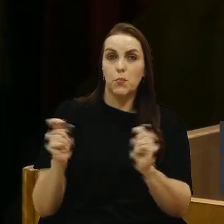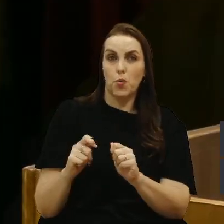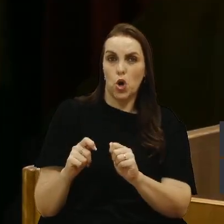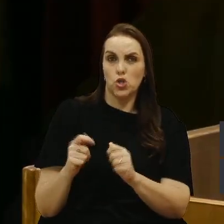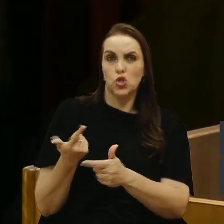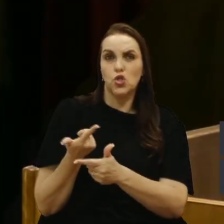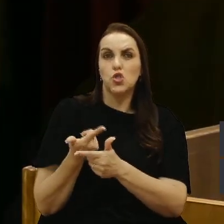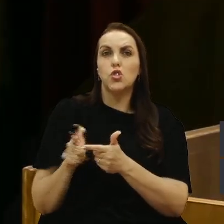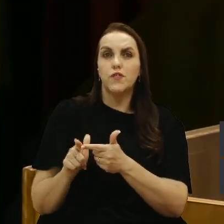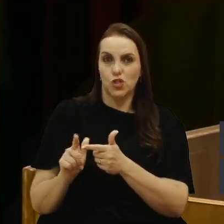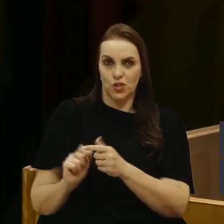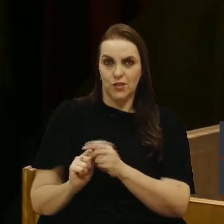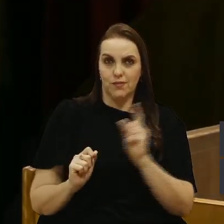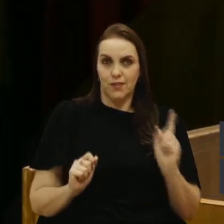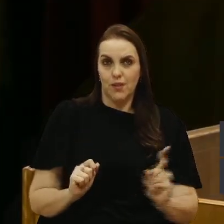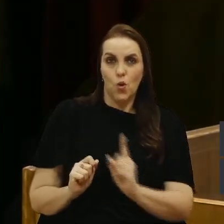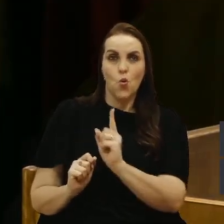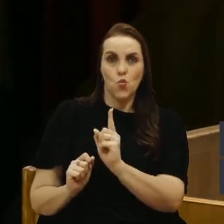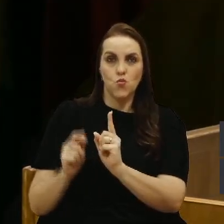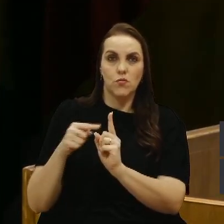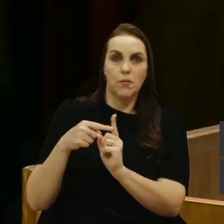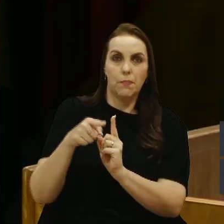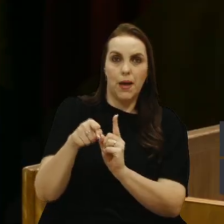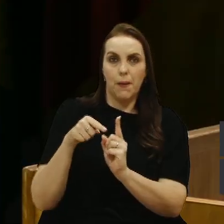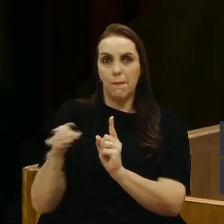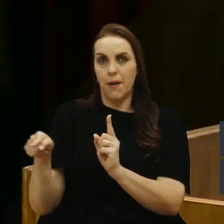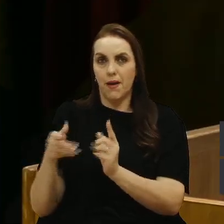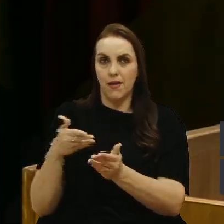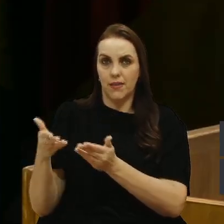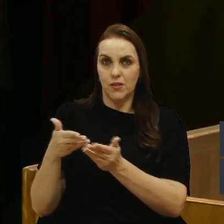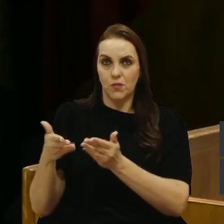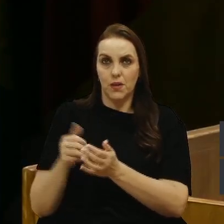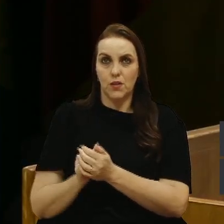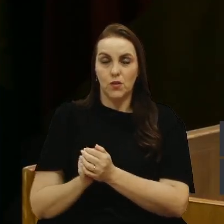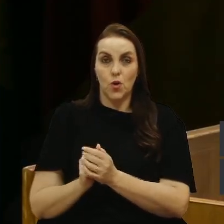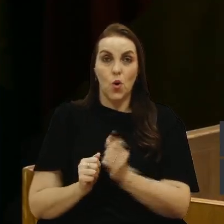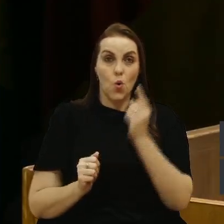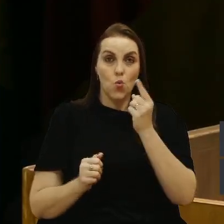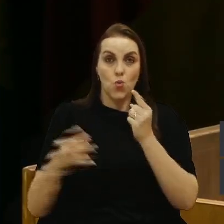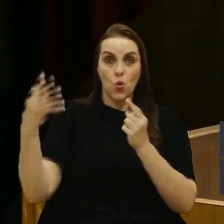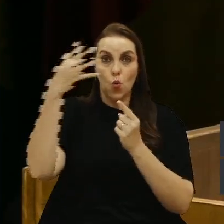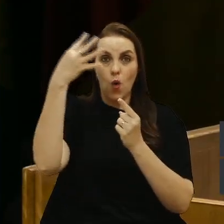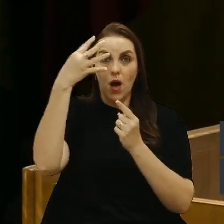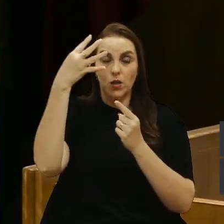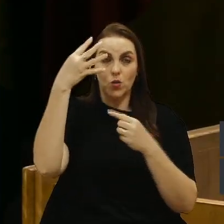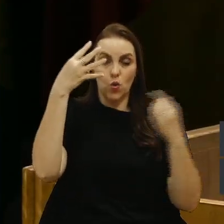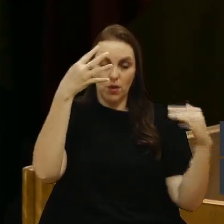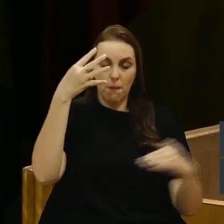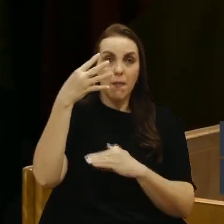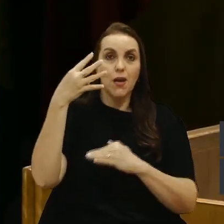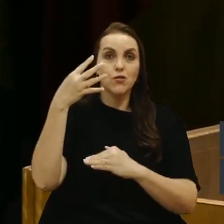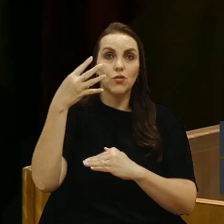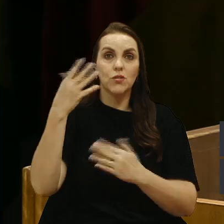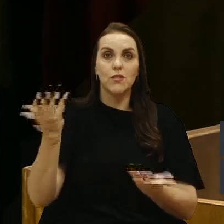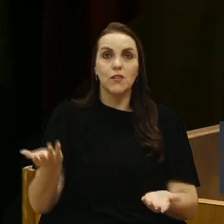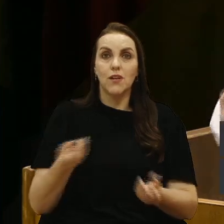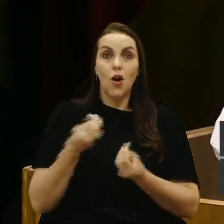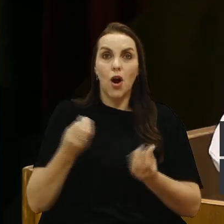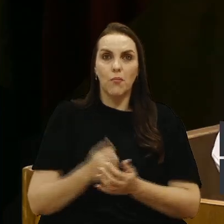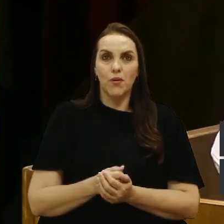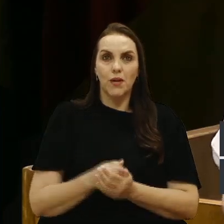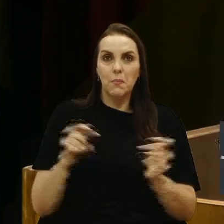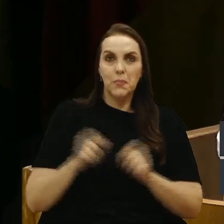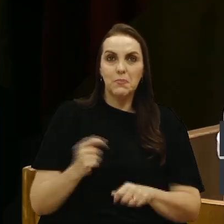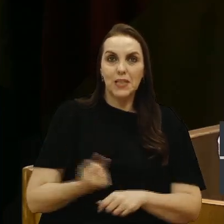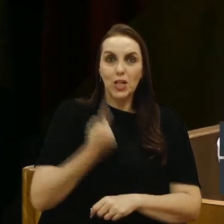Lucas, para ser simples da maneira de explicar. Só que a questão é a seguinte, um fica no 4º andar e o outro fica no térreo. Qual é a condição